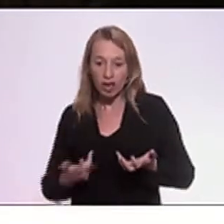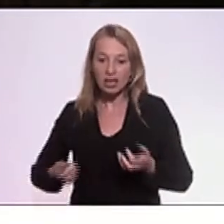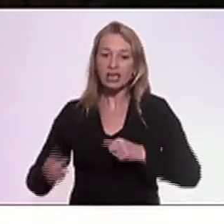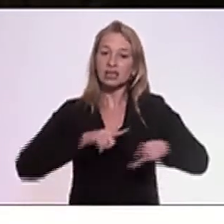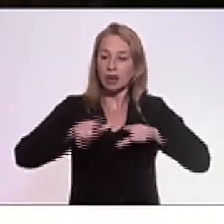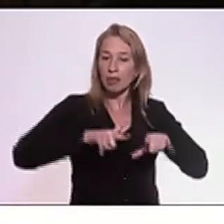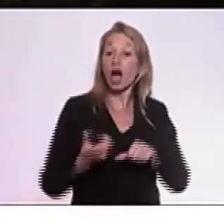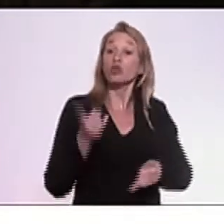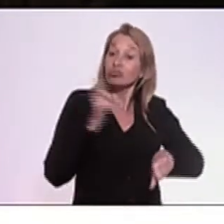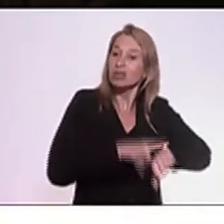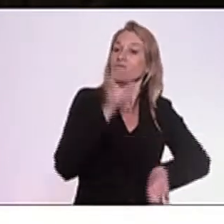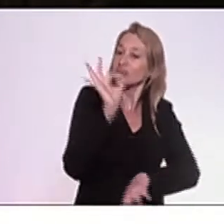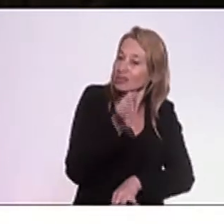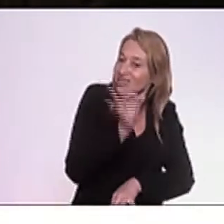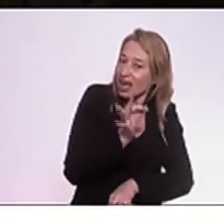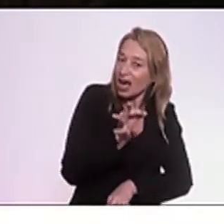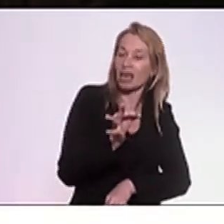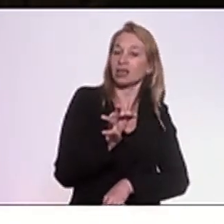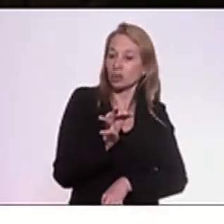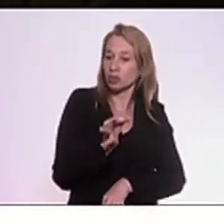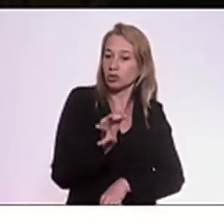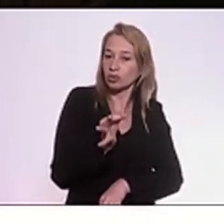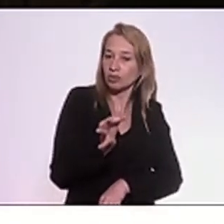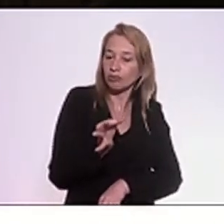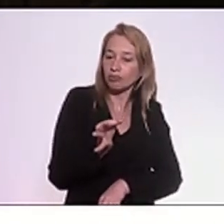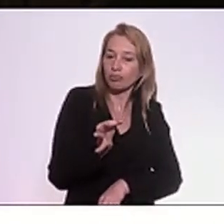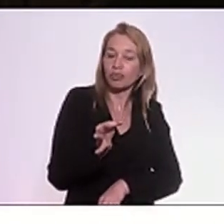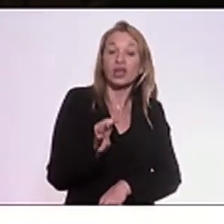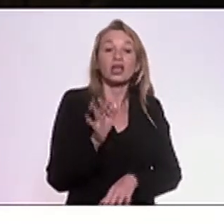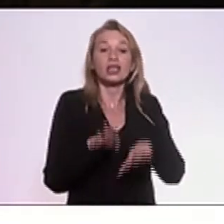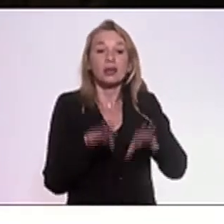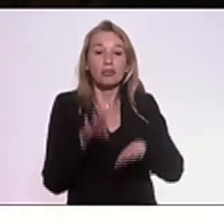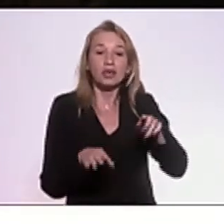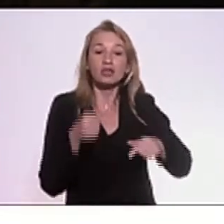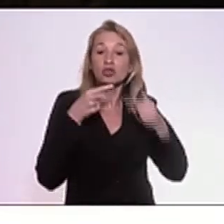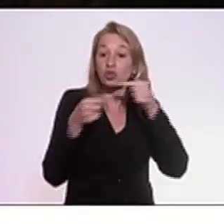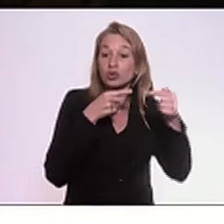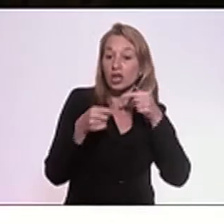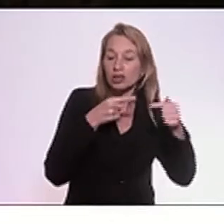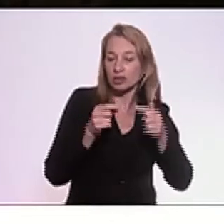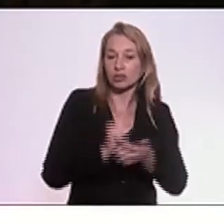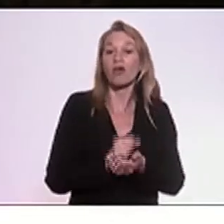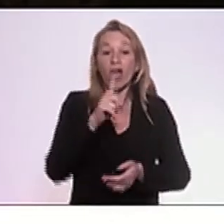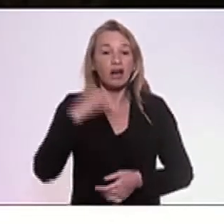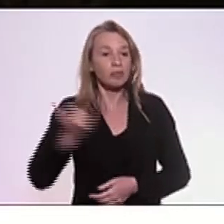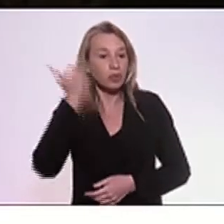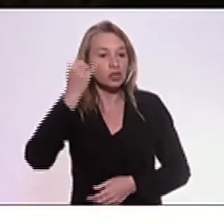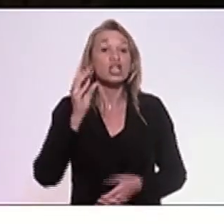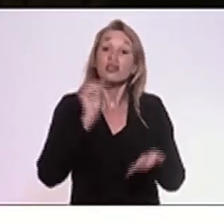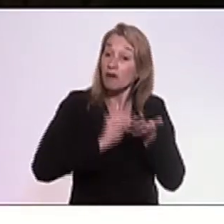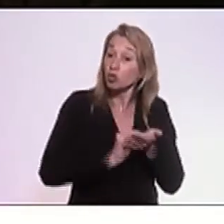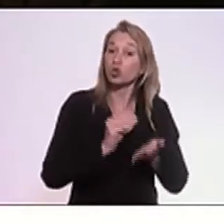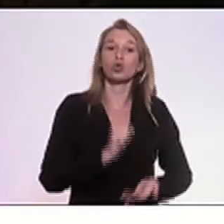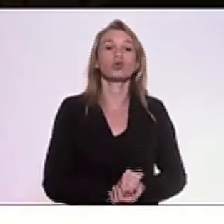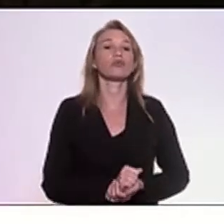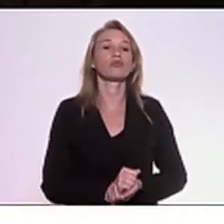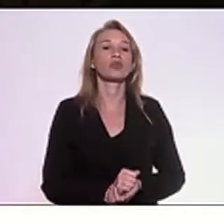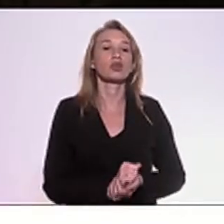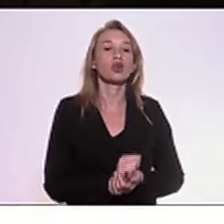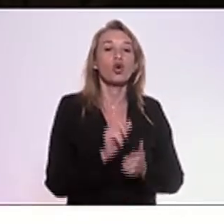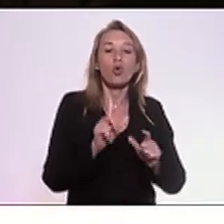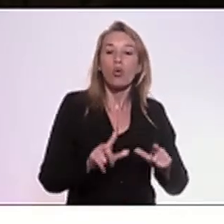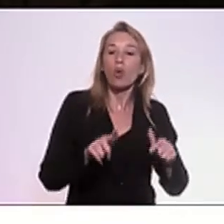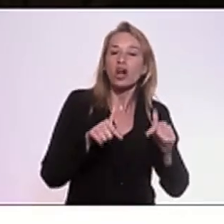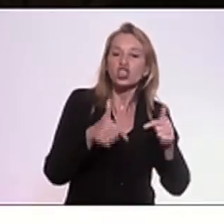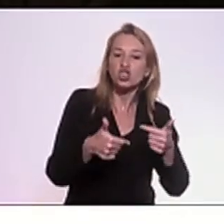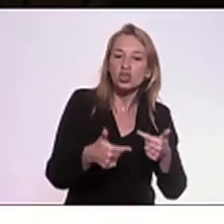um tempo necessário que seja condizente com a necessidade da discussão é muito importante. E faltou dessa vez. A forma como isso